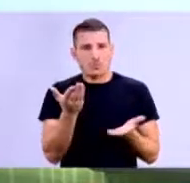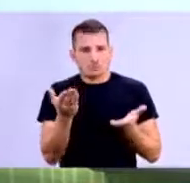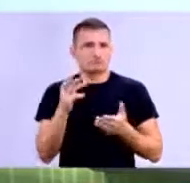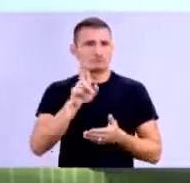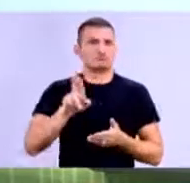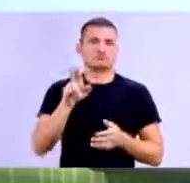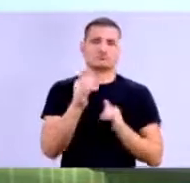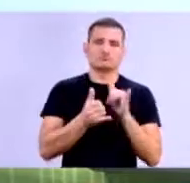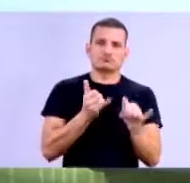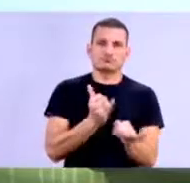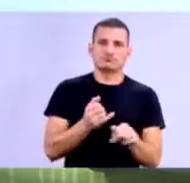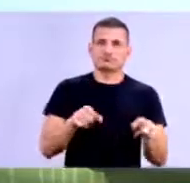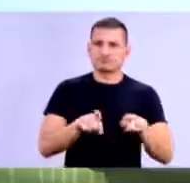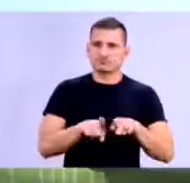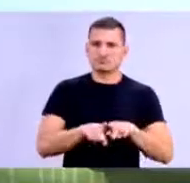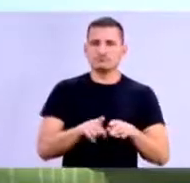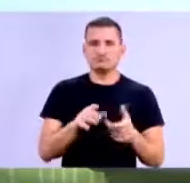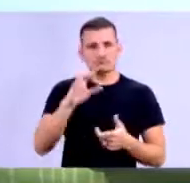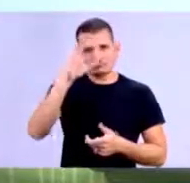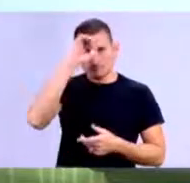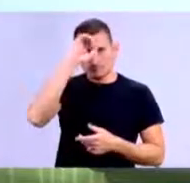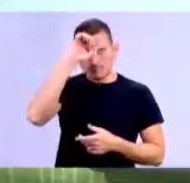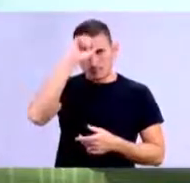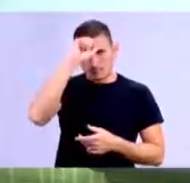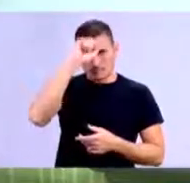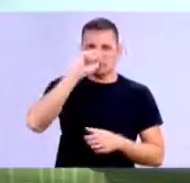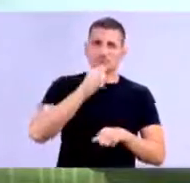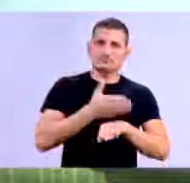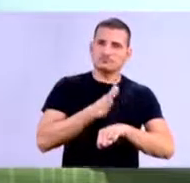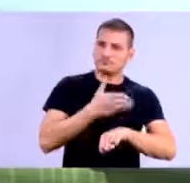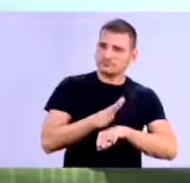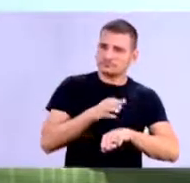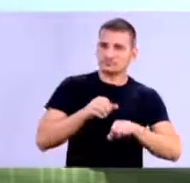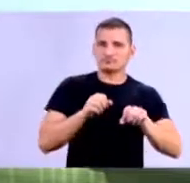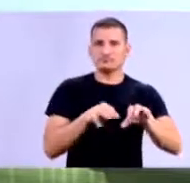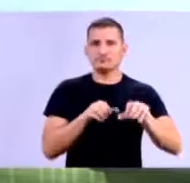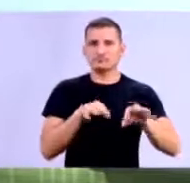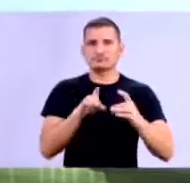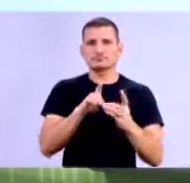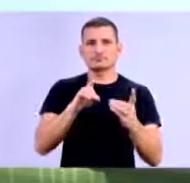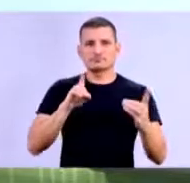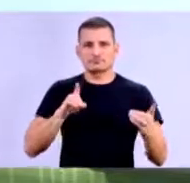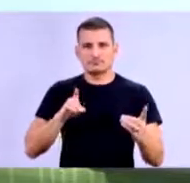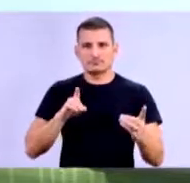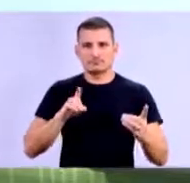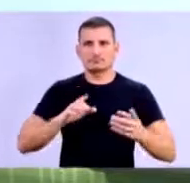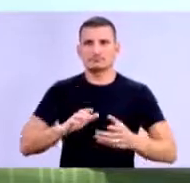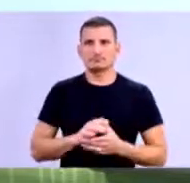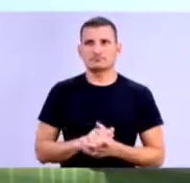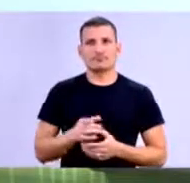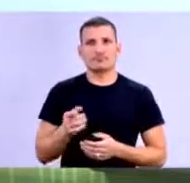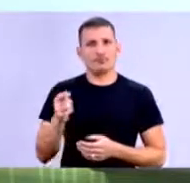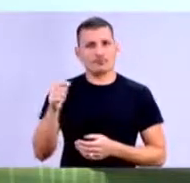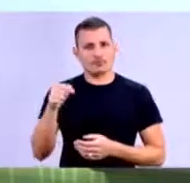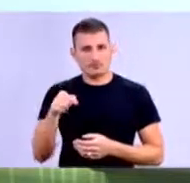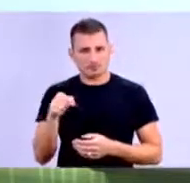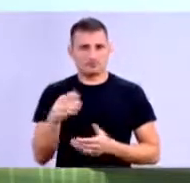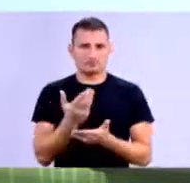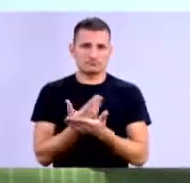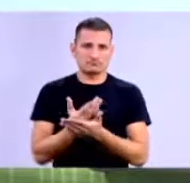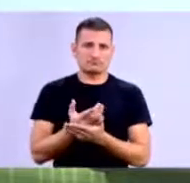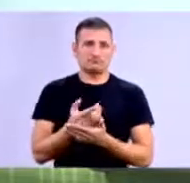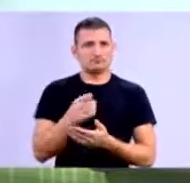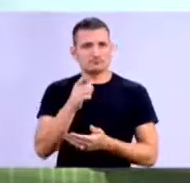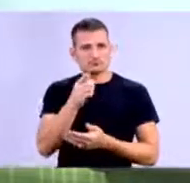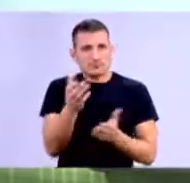internet também para aprender, para praticar o ensino à distância. Esse estudo, essa modalidade que